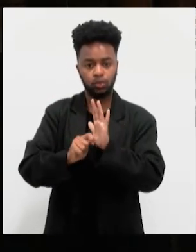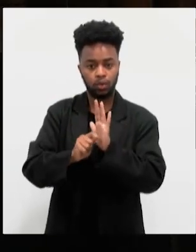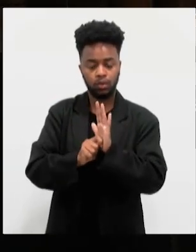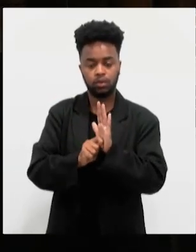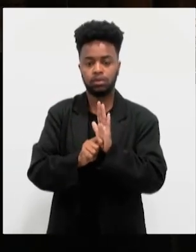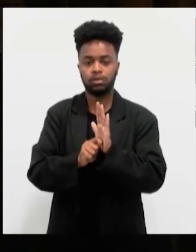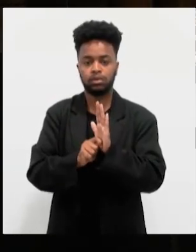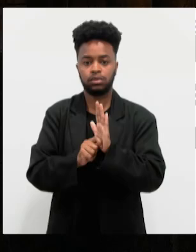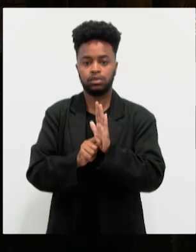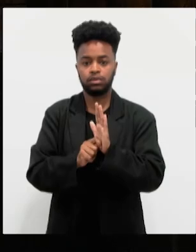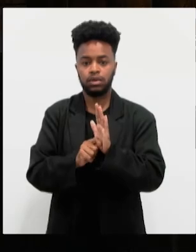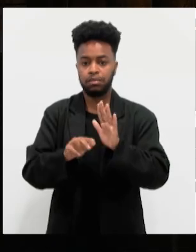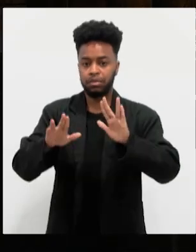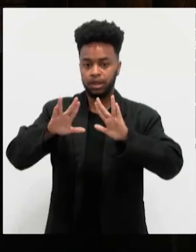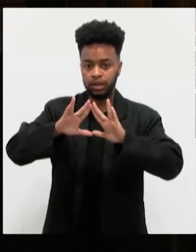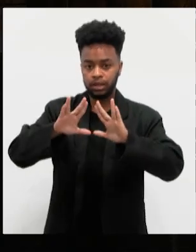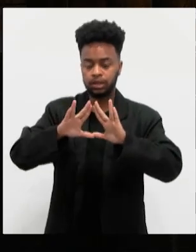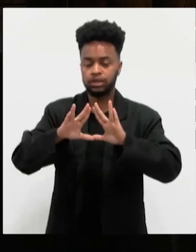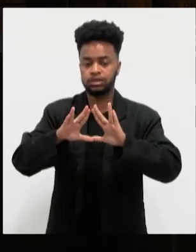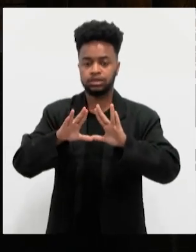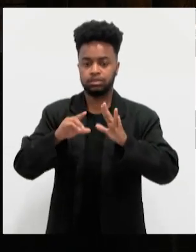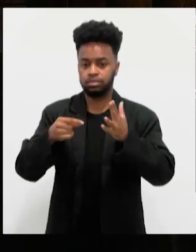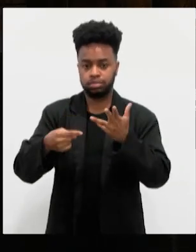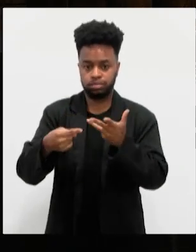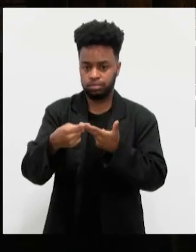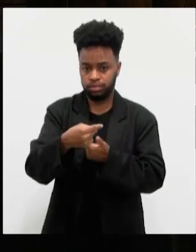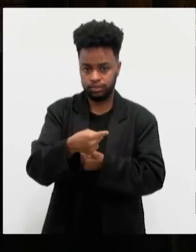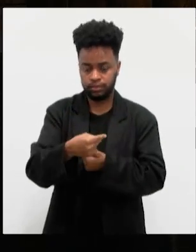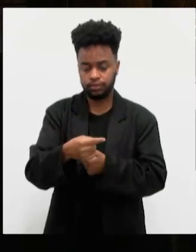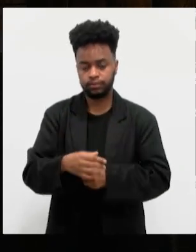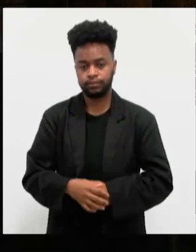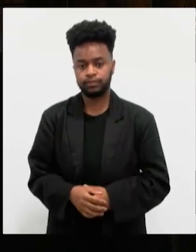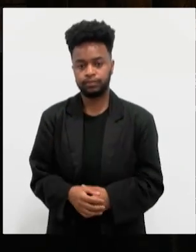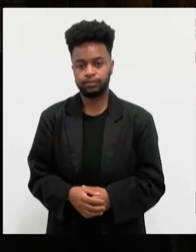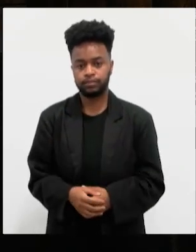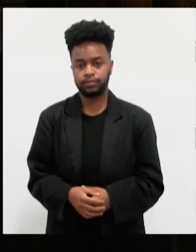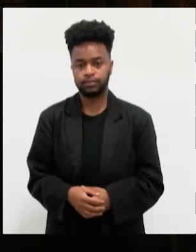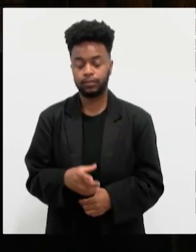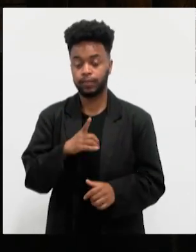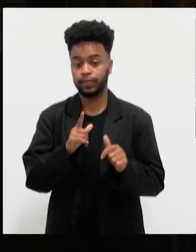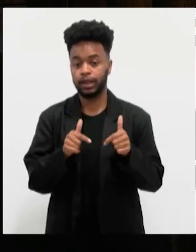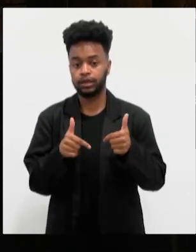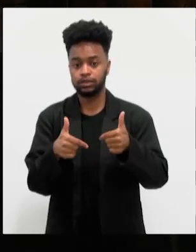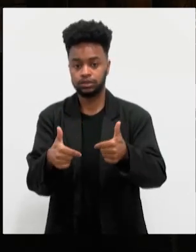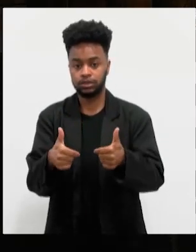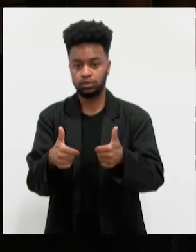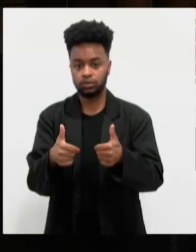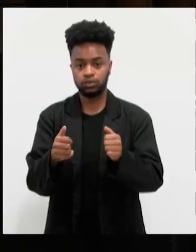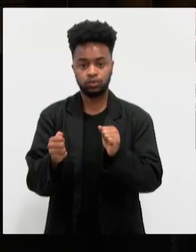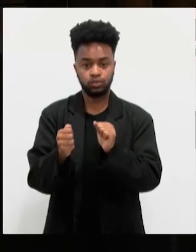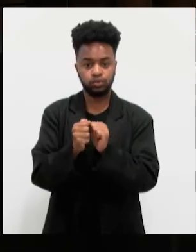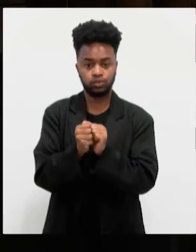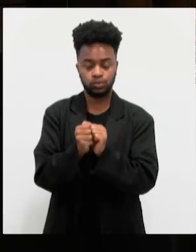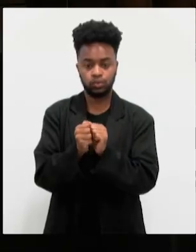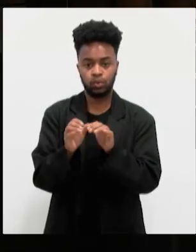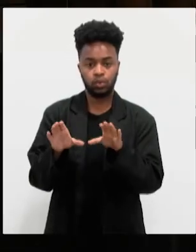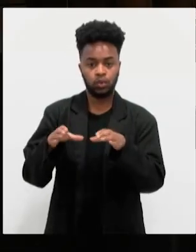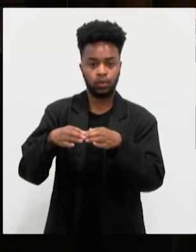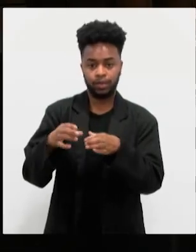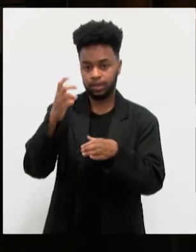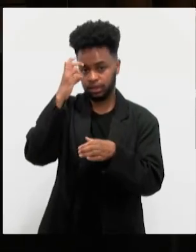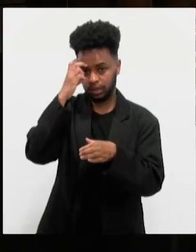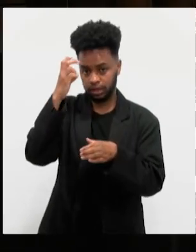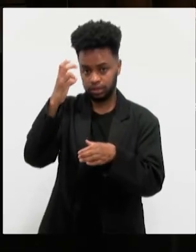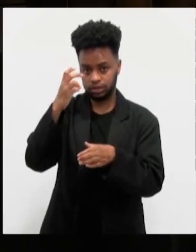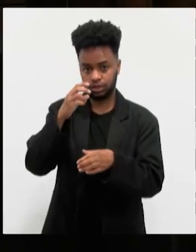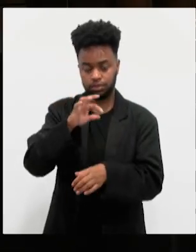drogas, das milícias, etc. Feito com auxílio da inteligência da Polícia